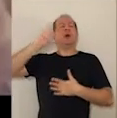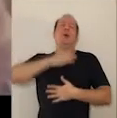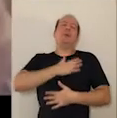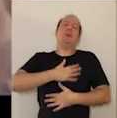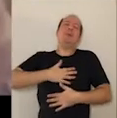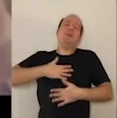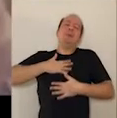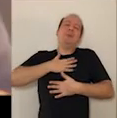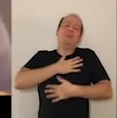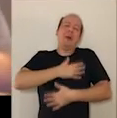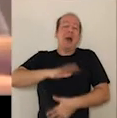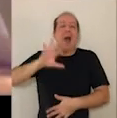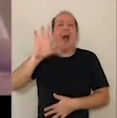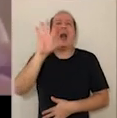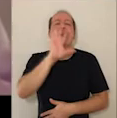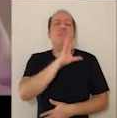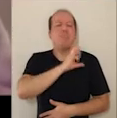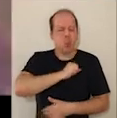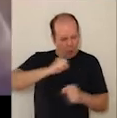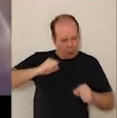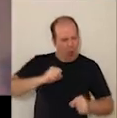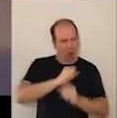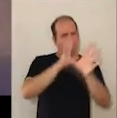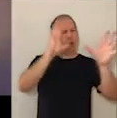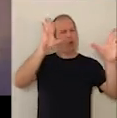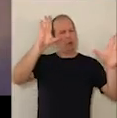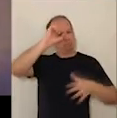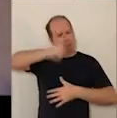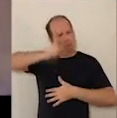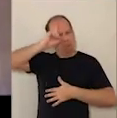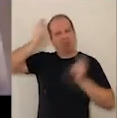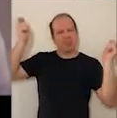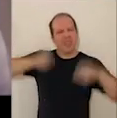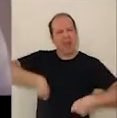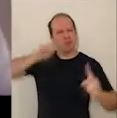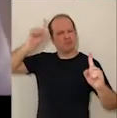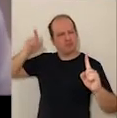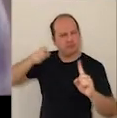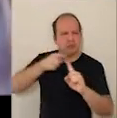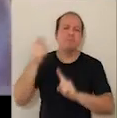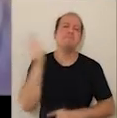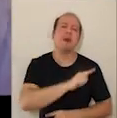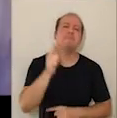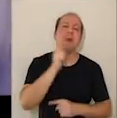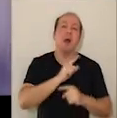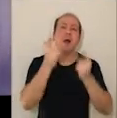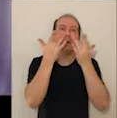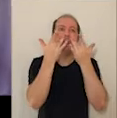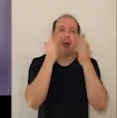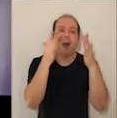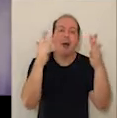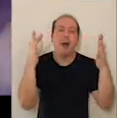e prazer, amor e glória. Tudo pode se alcançar sob o teu dourado